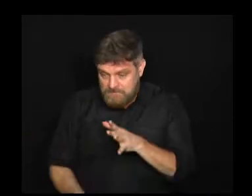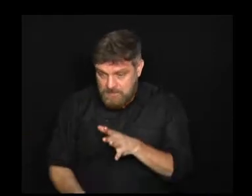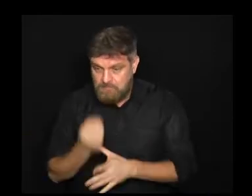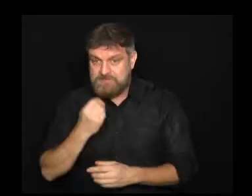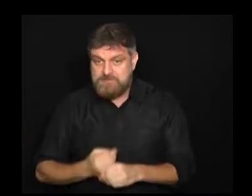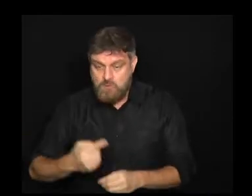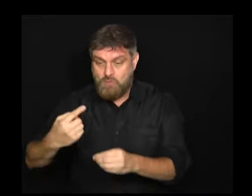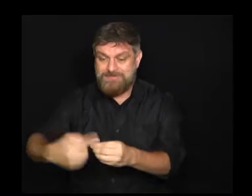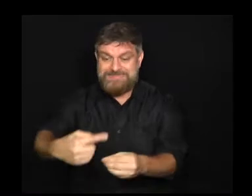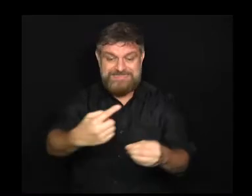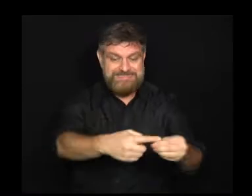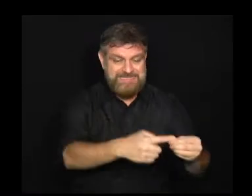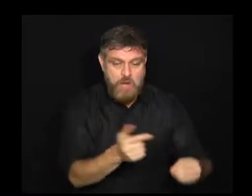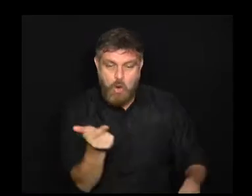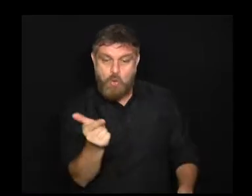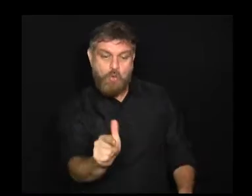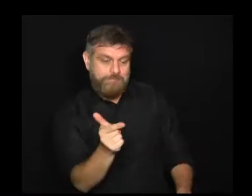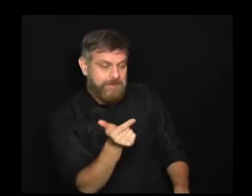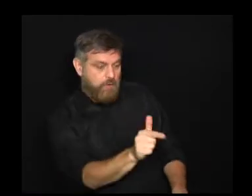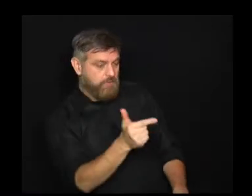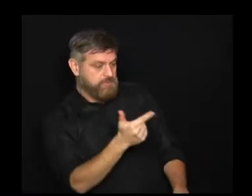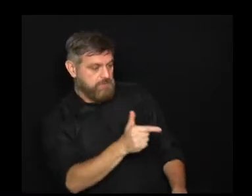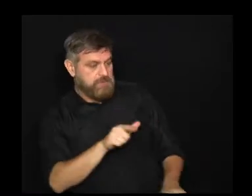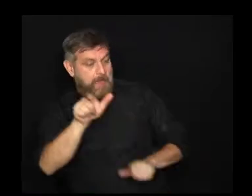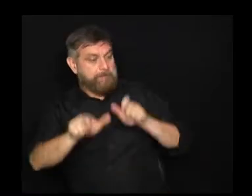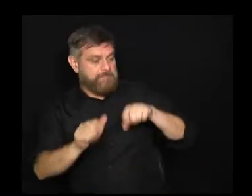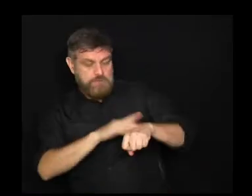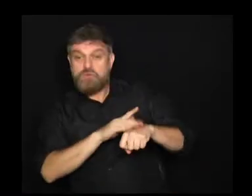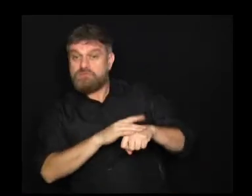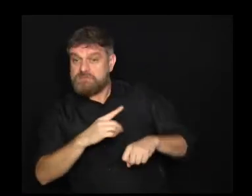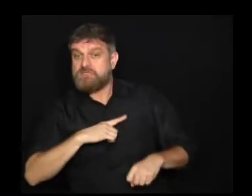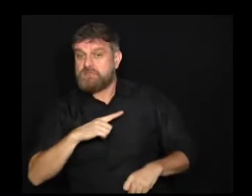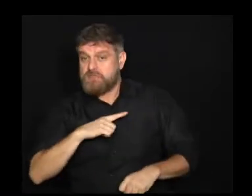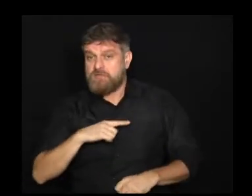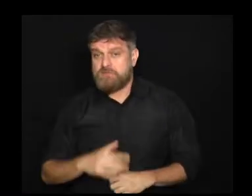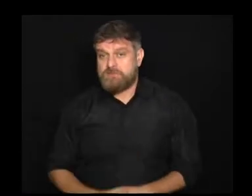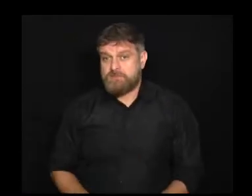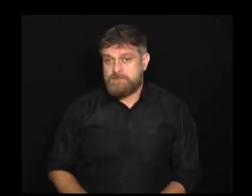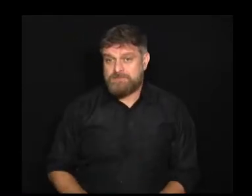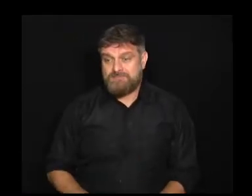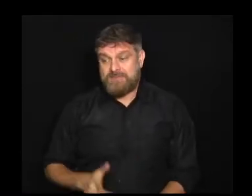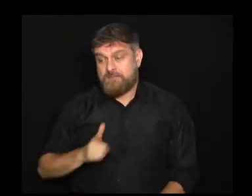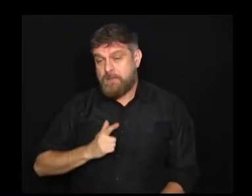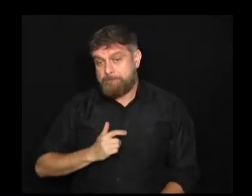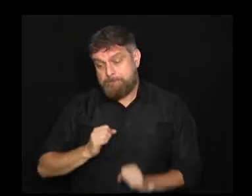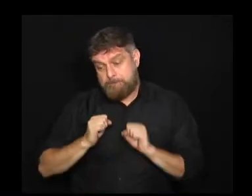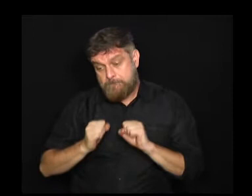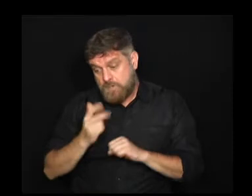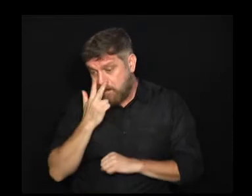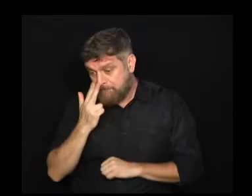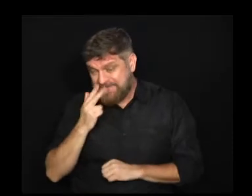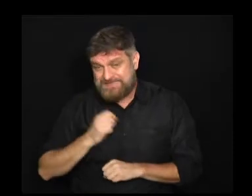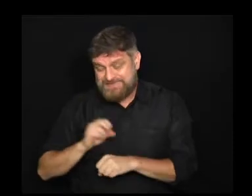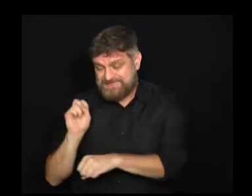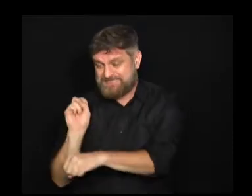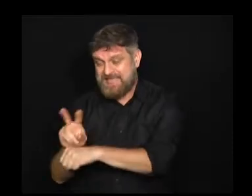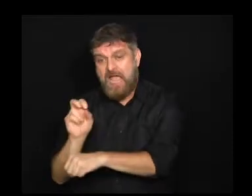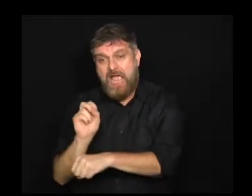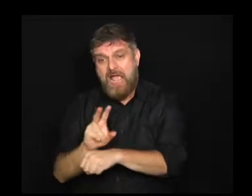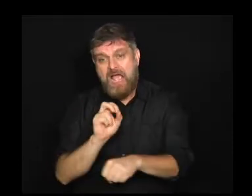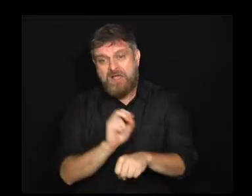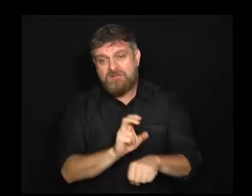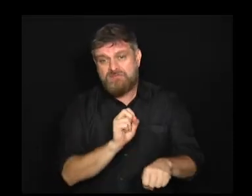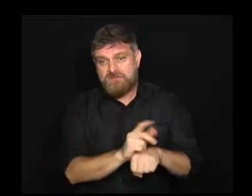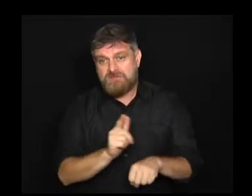em outras localidades, existe uma probabilidade que não é pequena de que esse vírus passe a